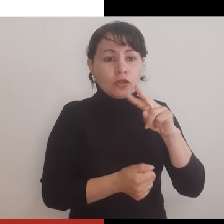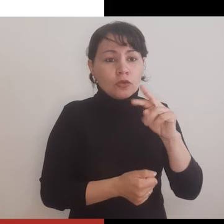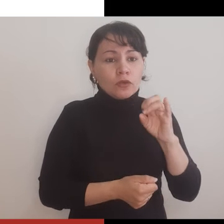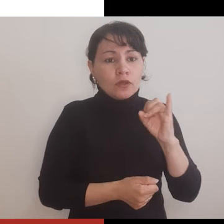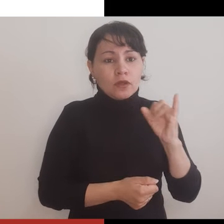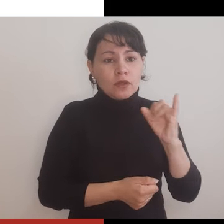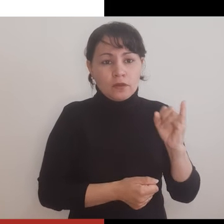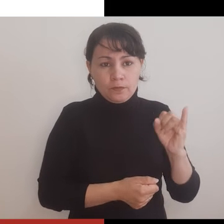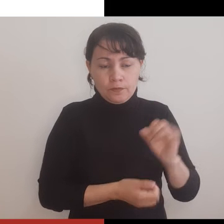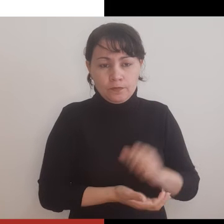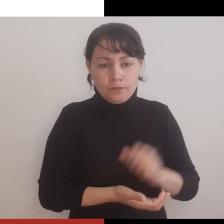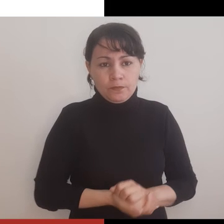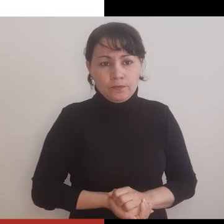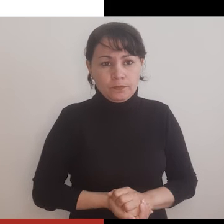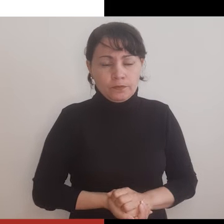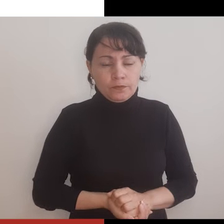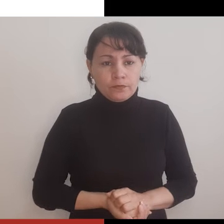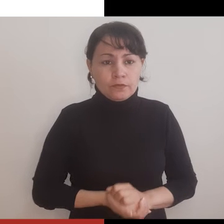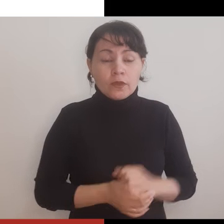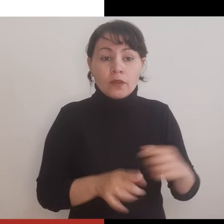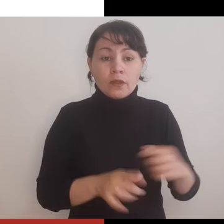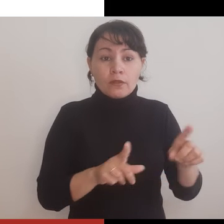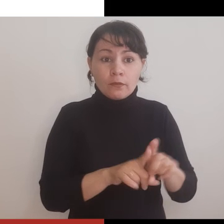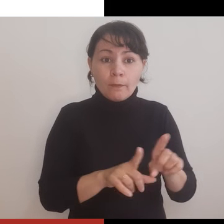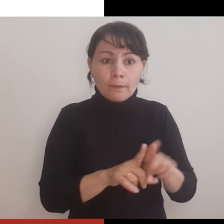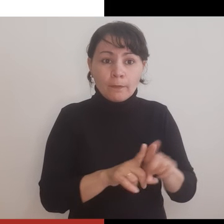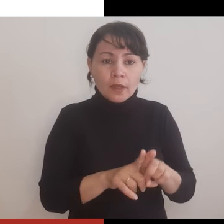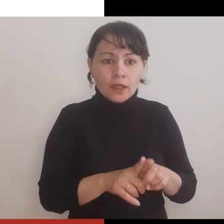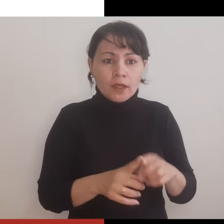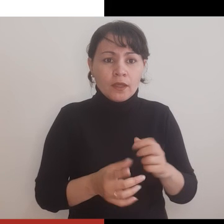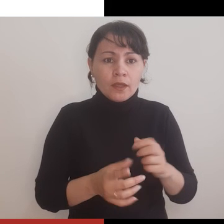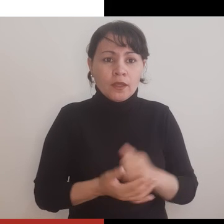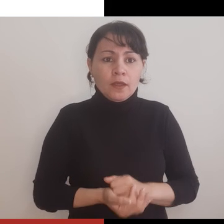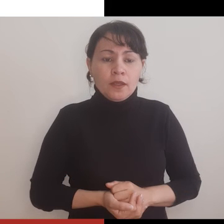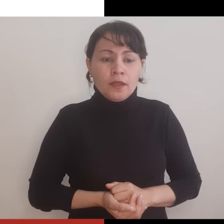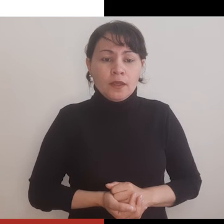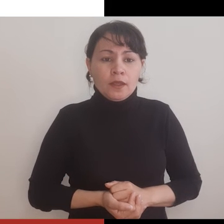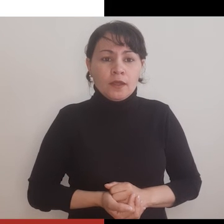intensiva. Além disso,